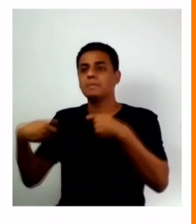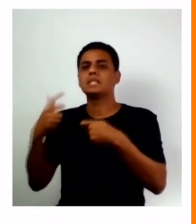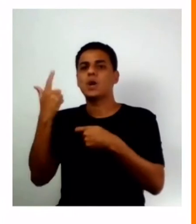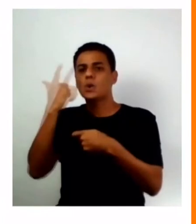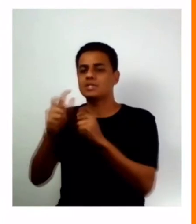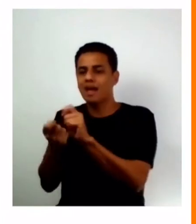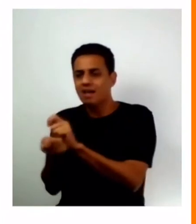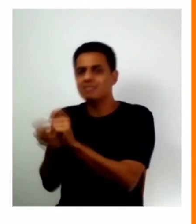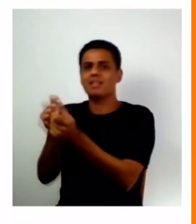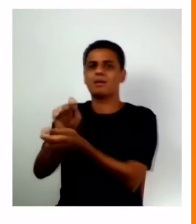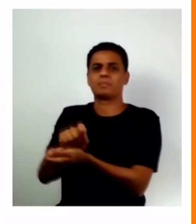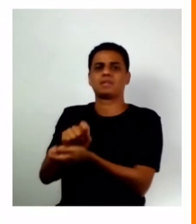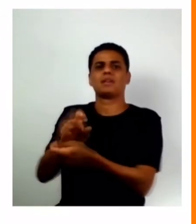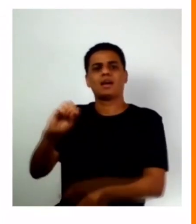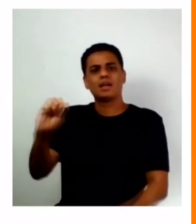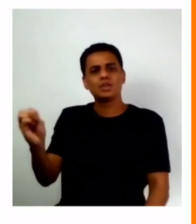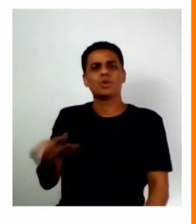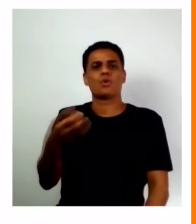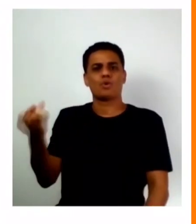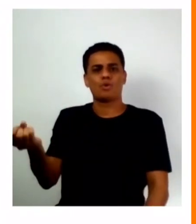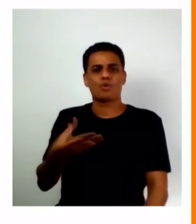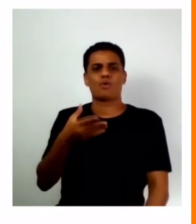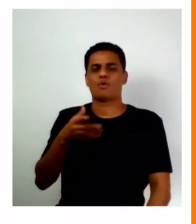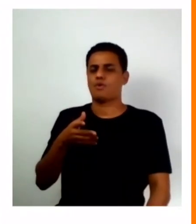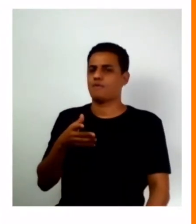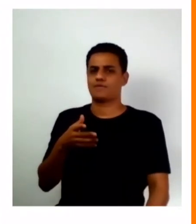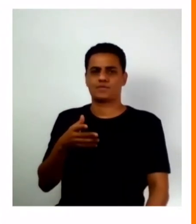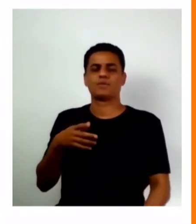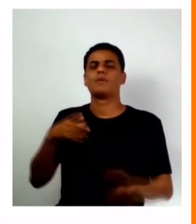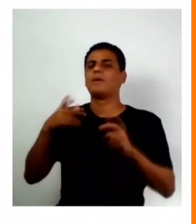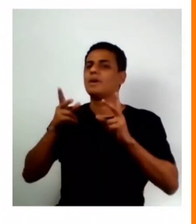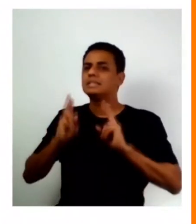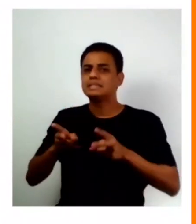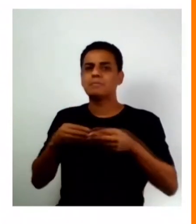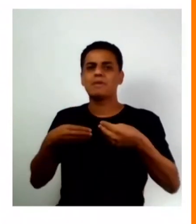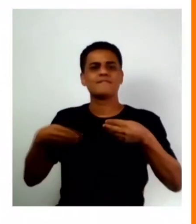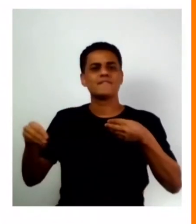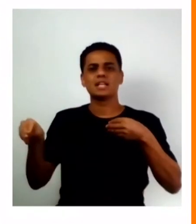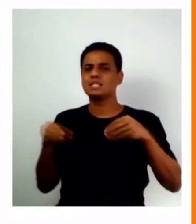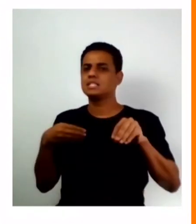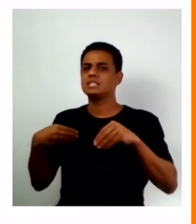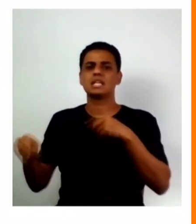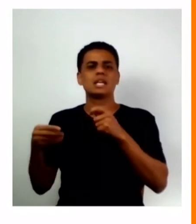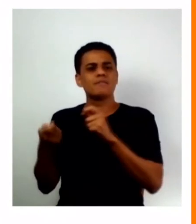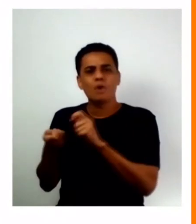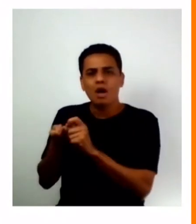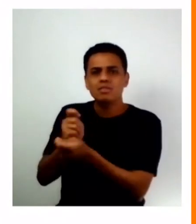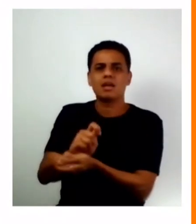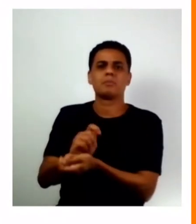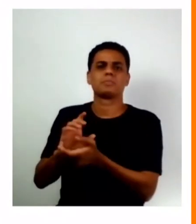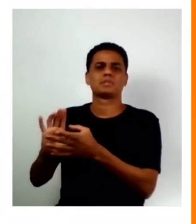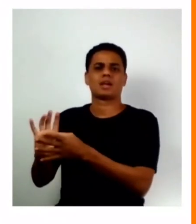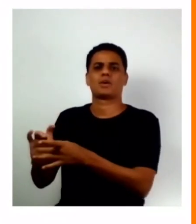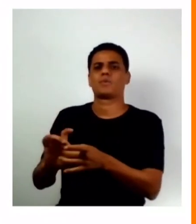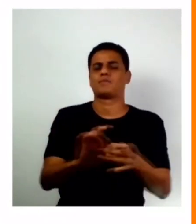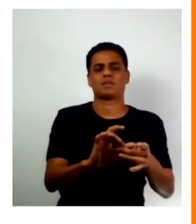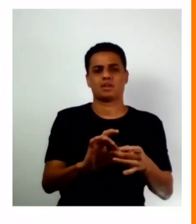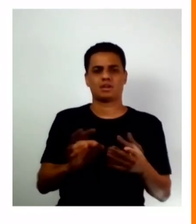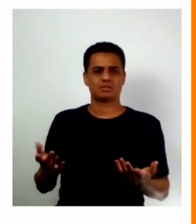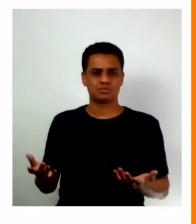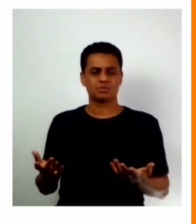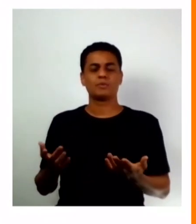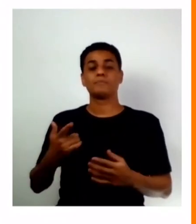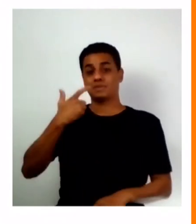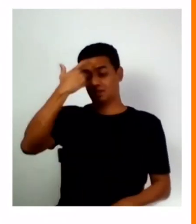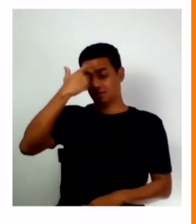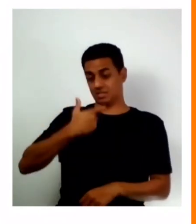escenários, adaptar-se permanentemente a novos escenários. Um gestão cultural tem que saber trabalhar em